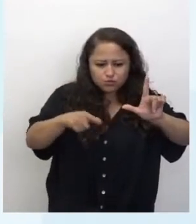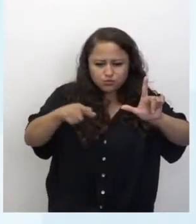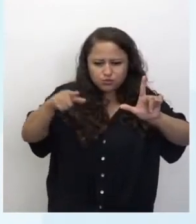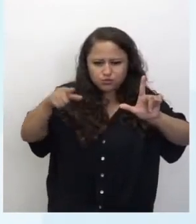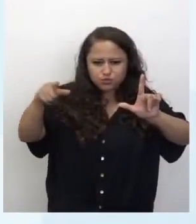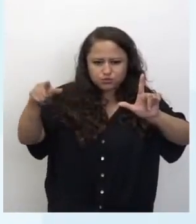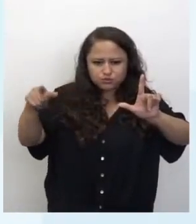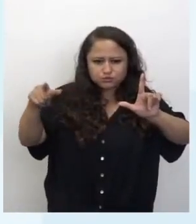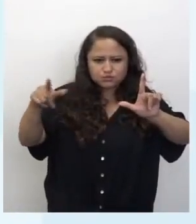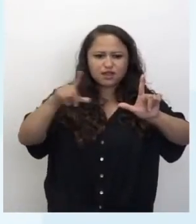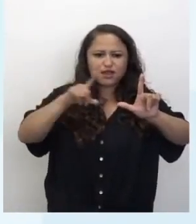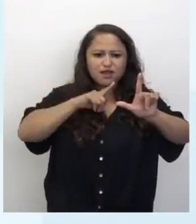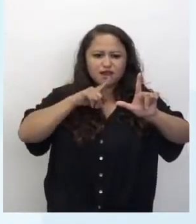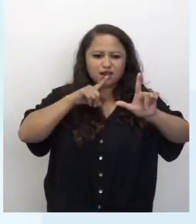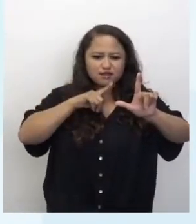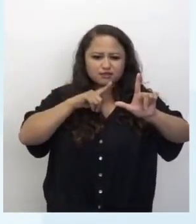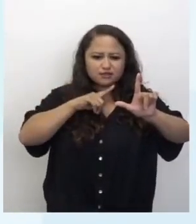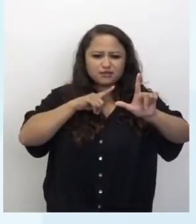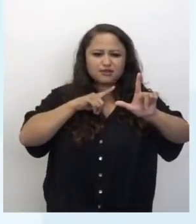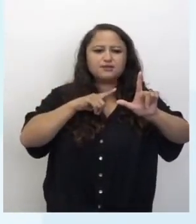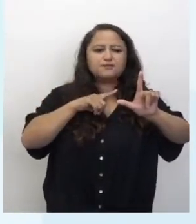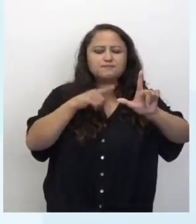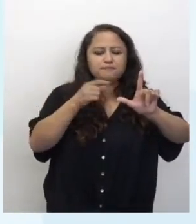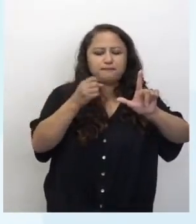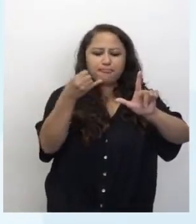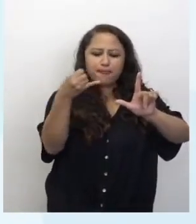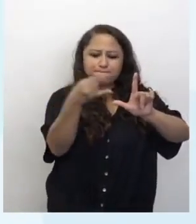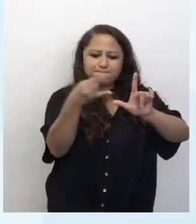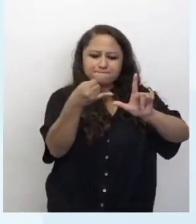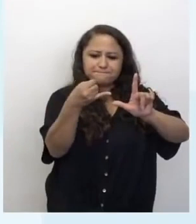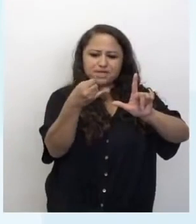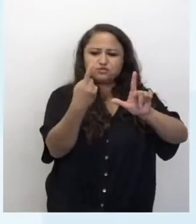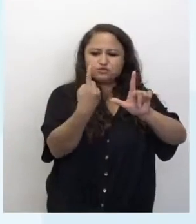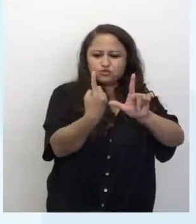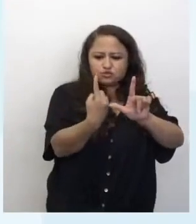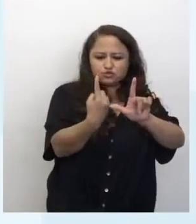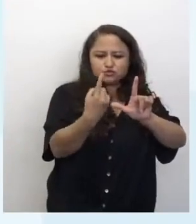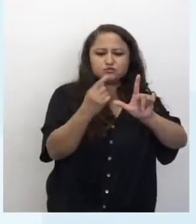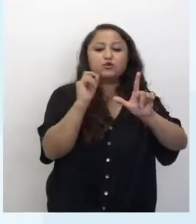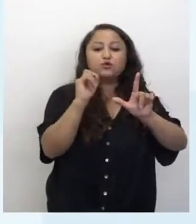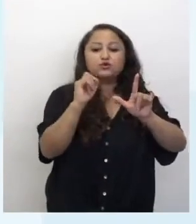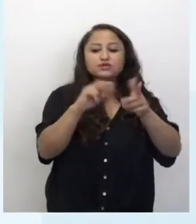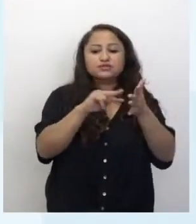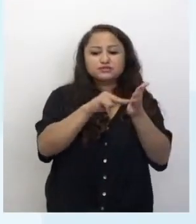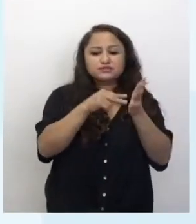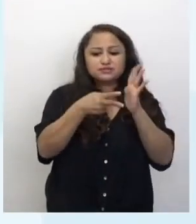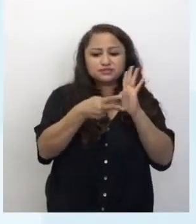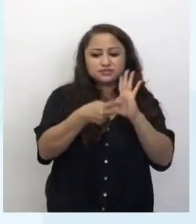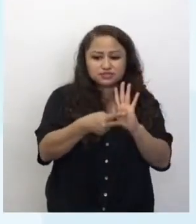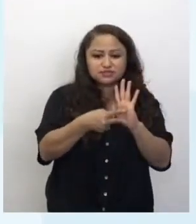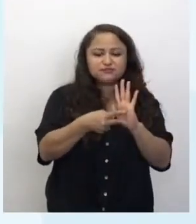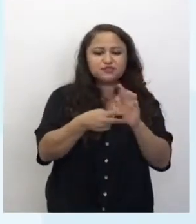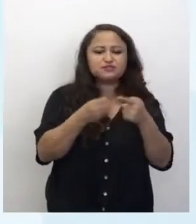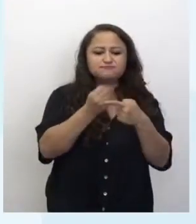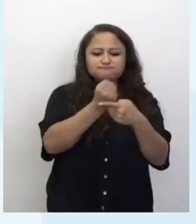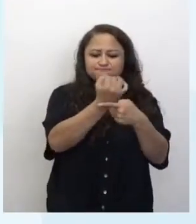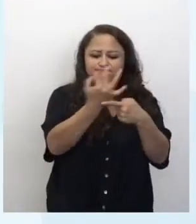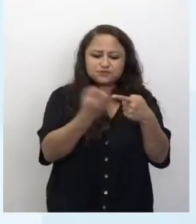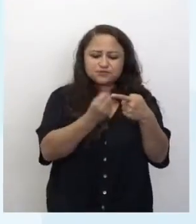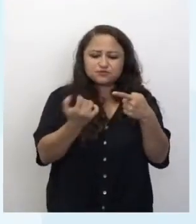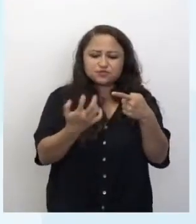está passando aqui, ó, no menos 1? Isso significa que esta função vermelha